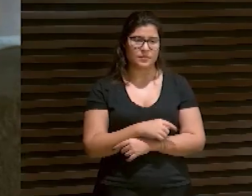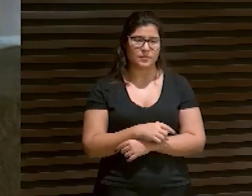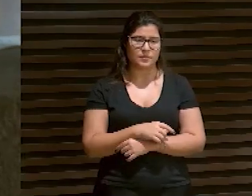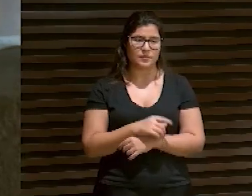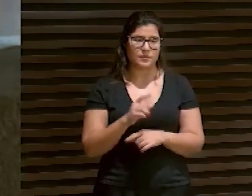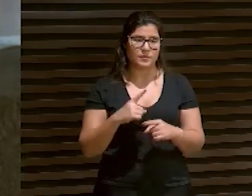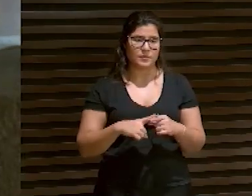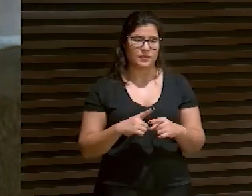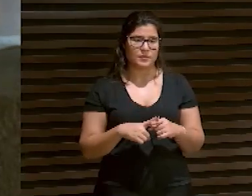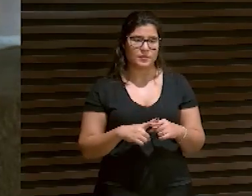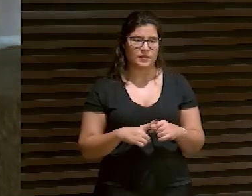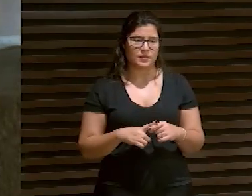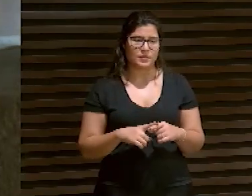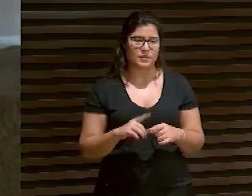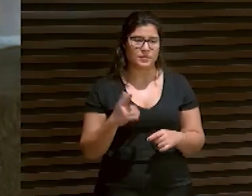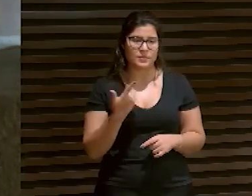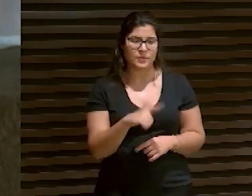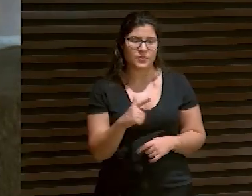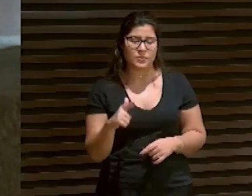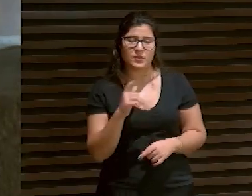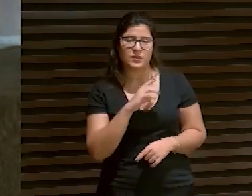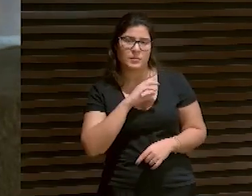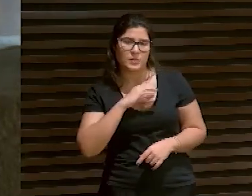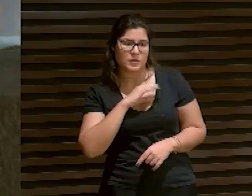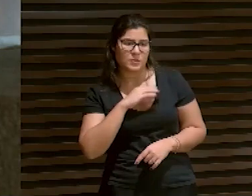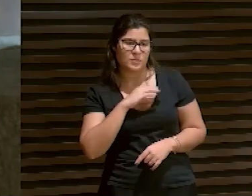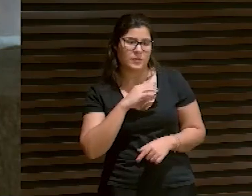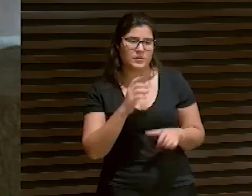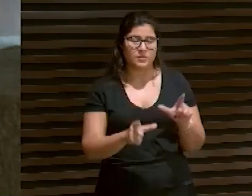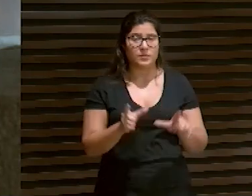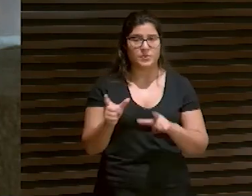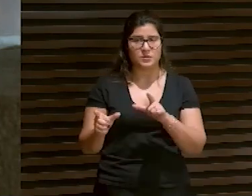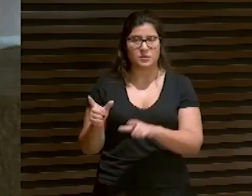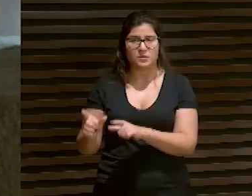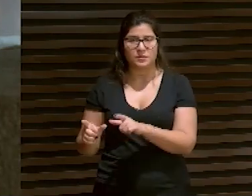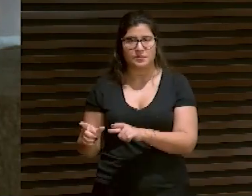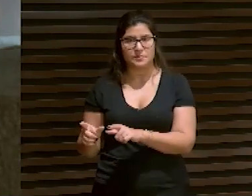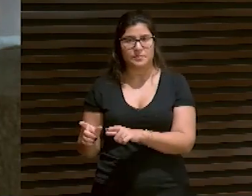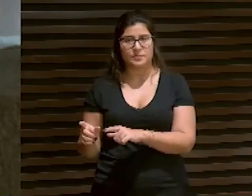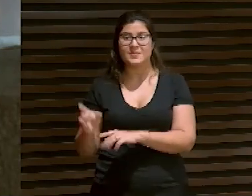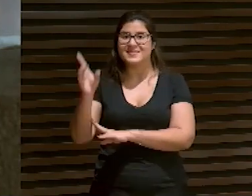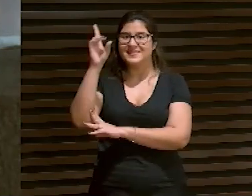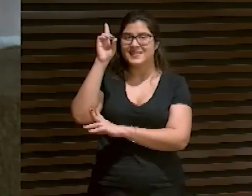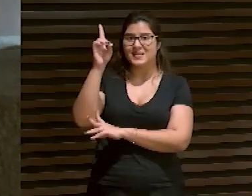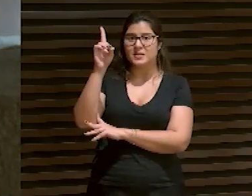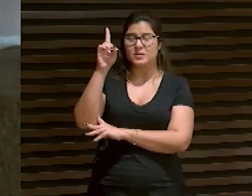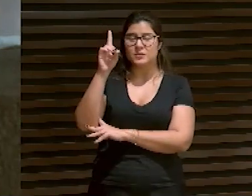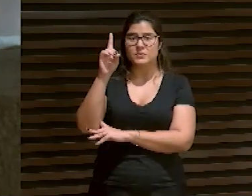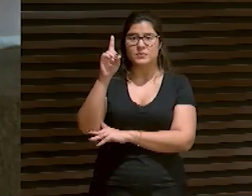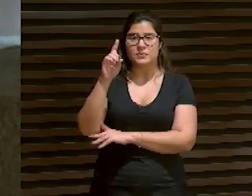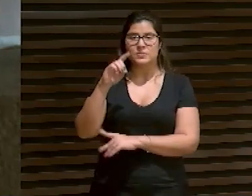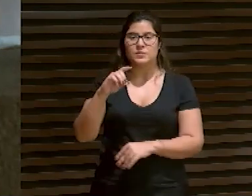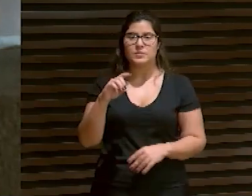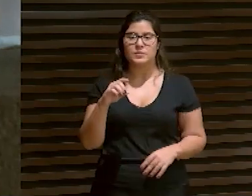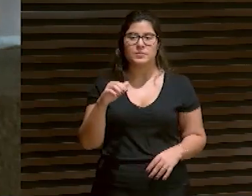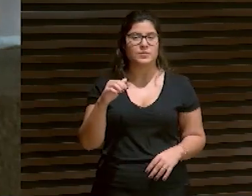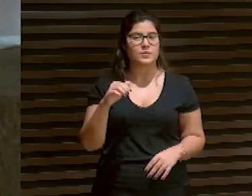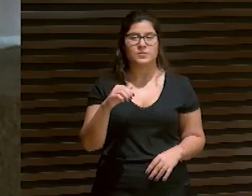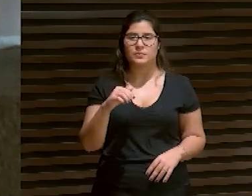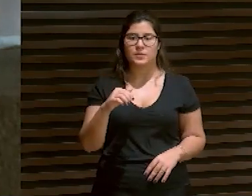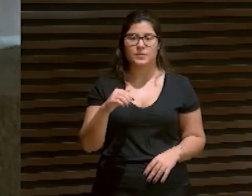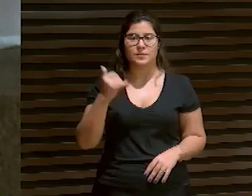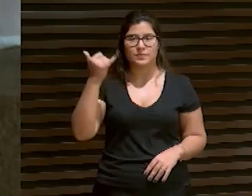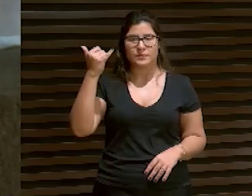compaixão de quem a gente nem imaginava. A gente vê uma situação, a gente, tive compaixão dessa pessoa. Irmãos, Deus não. Deus não é guiado por